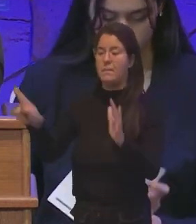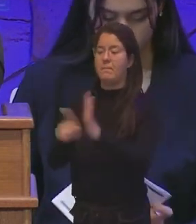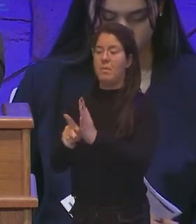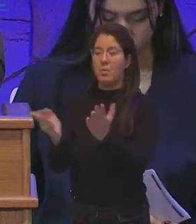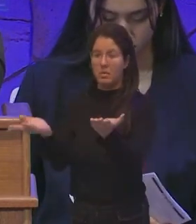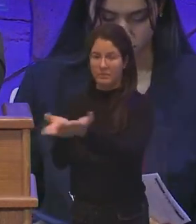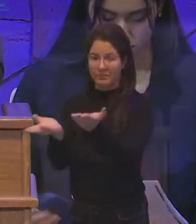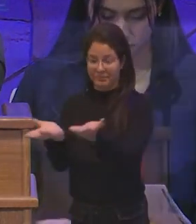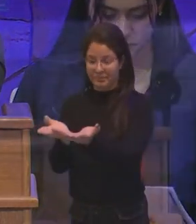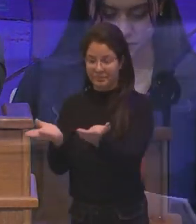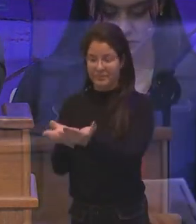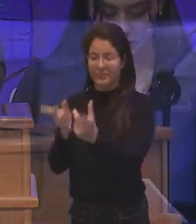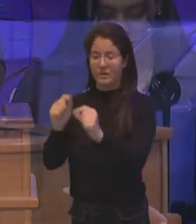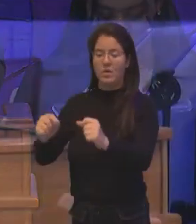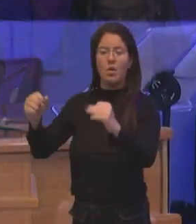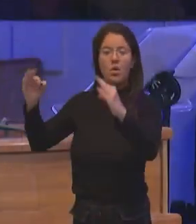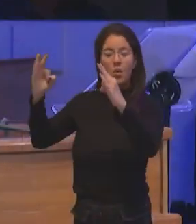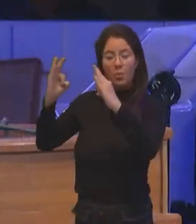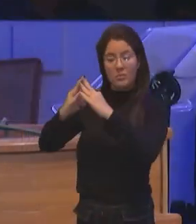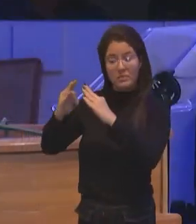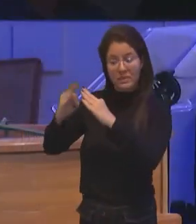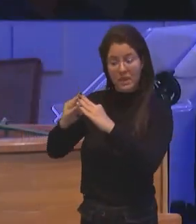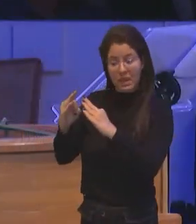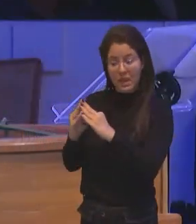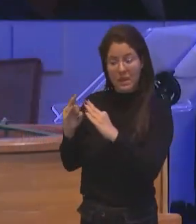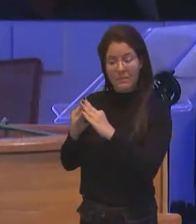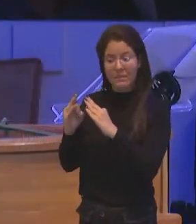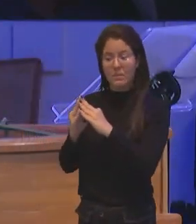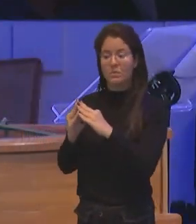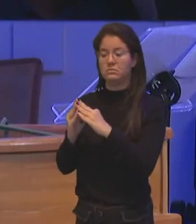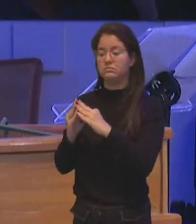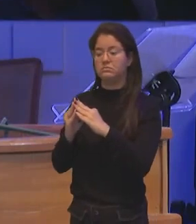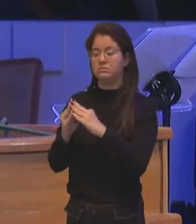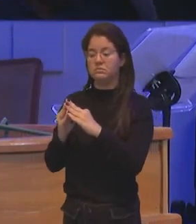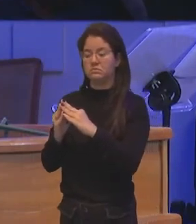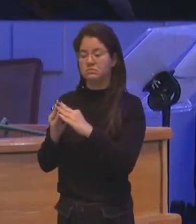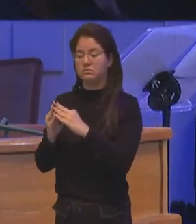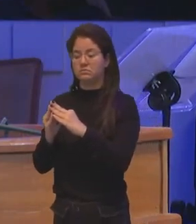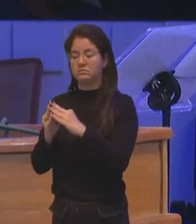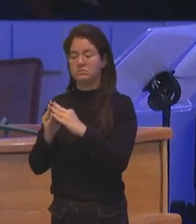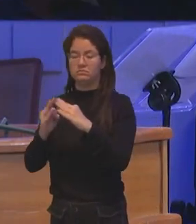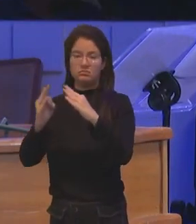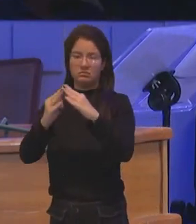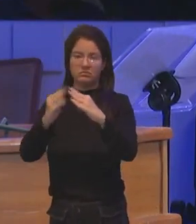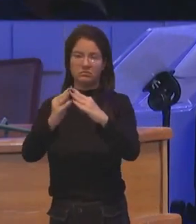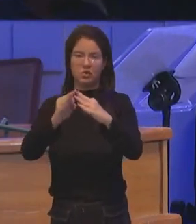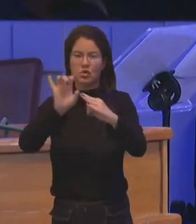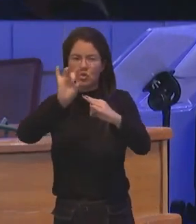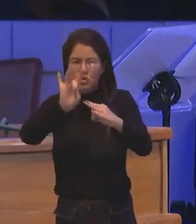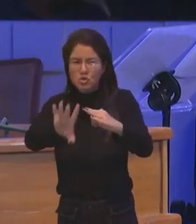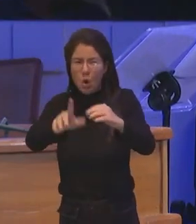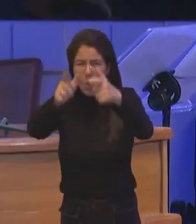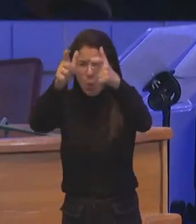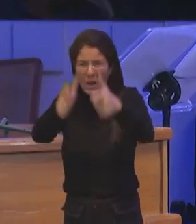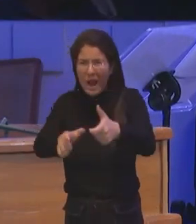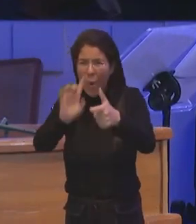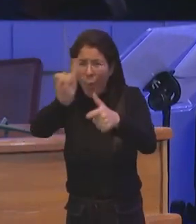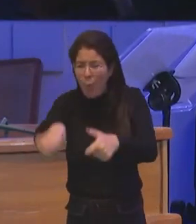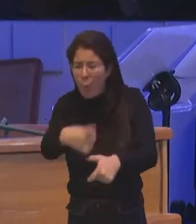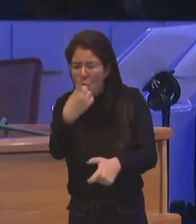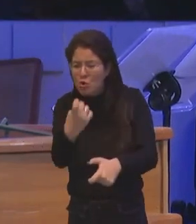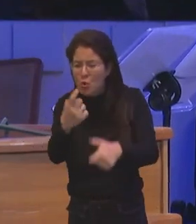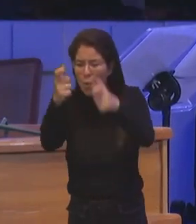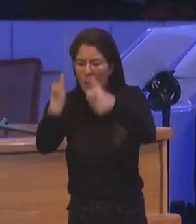templo começou a deixar de ser o único lugar de adoração.